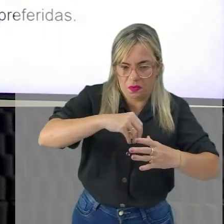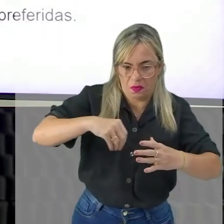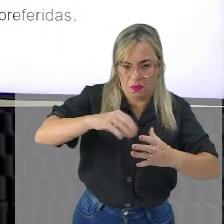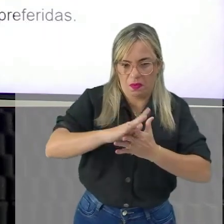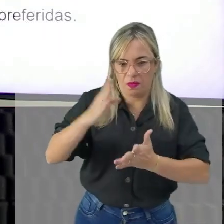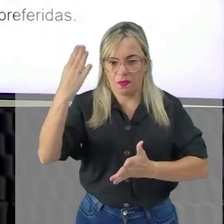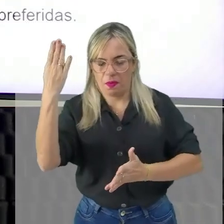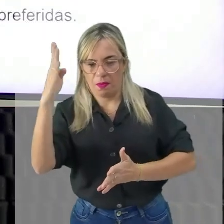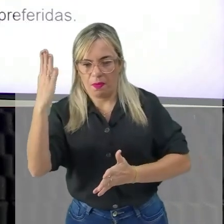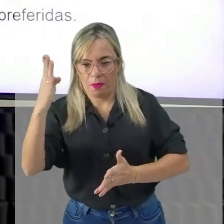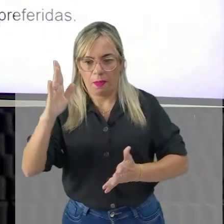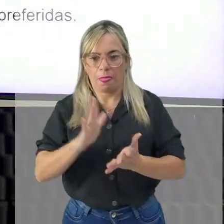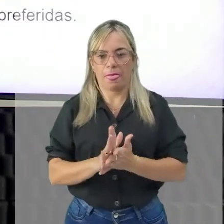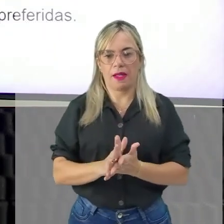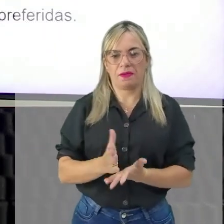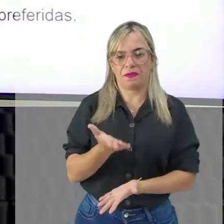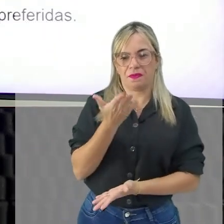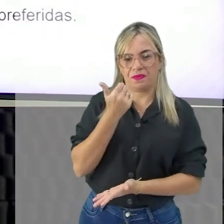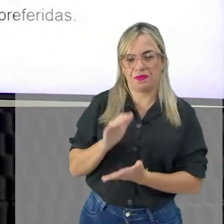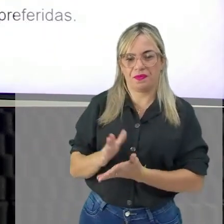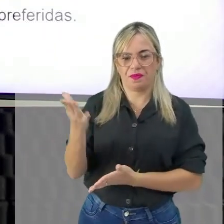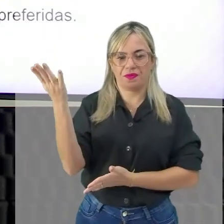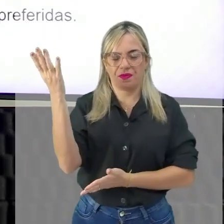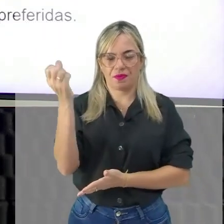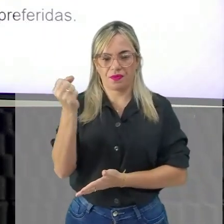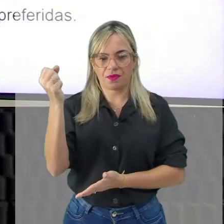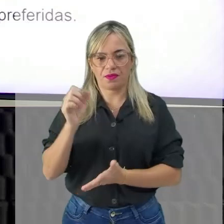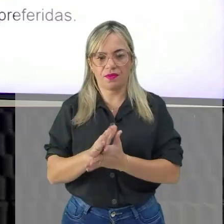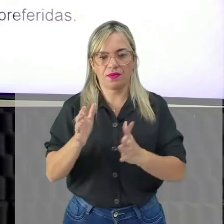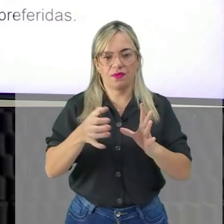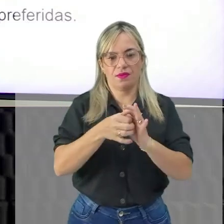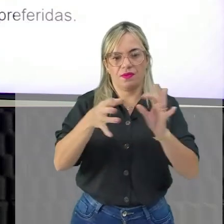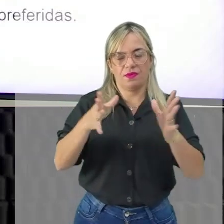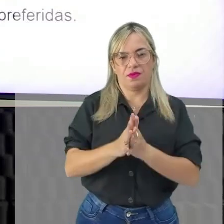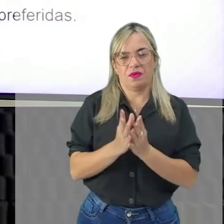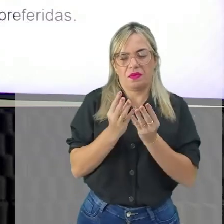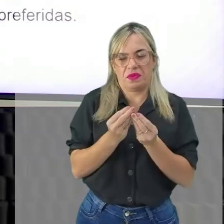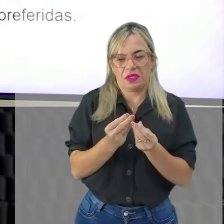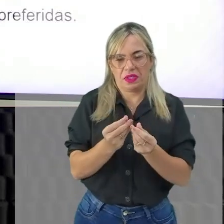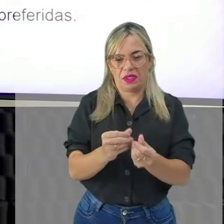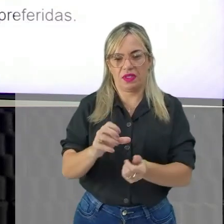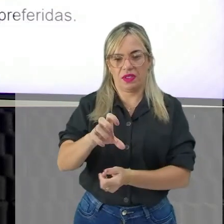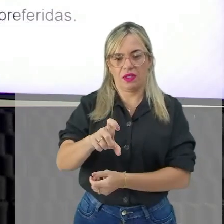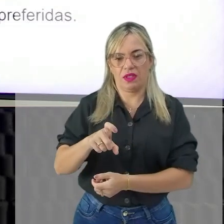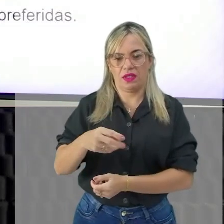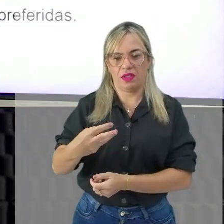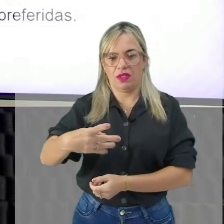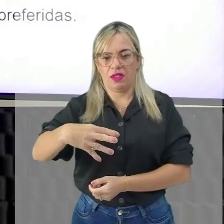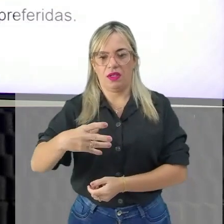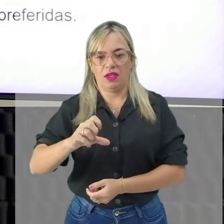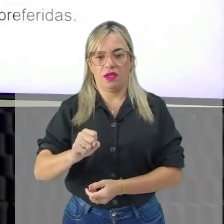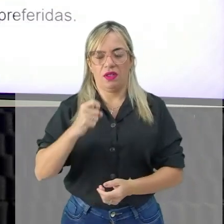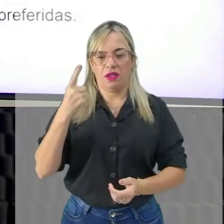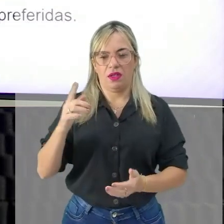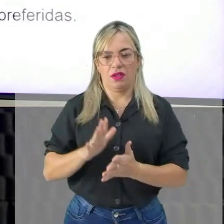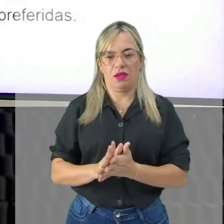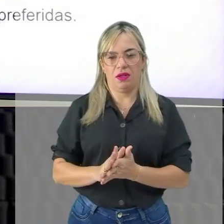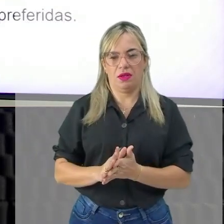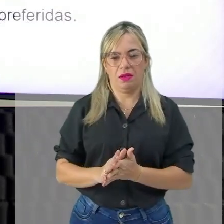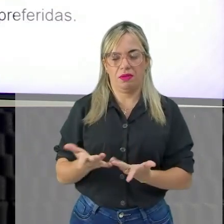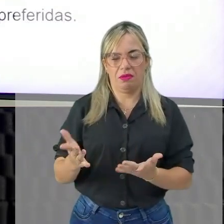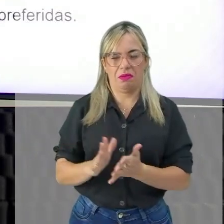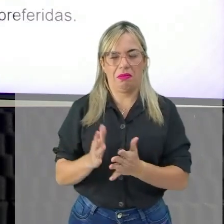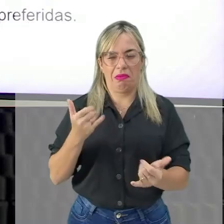bactérias, que se alimentam do leite e nele liberam seus excrementos. Parece